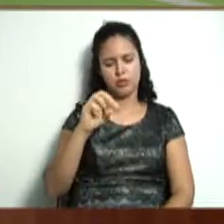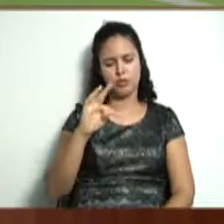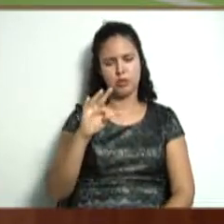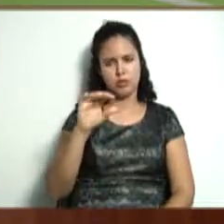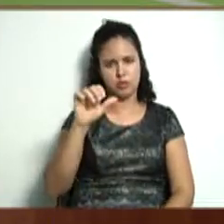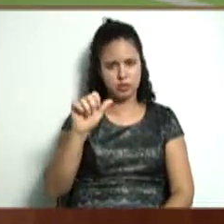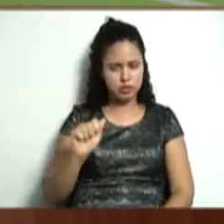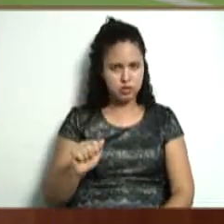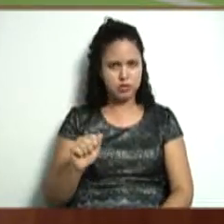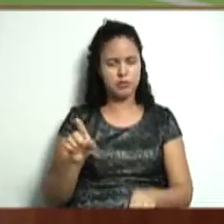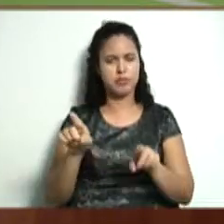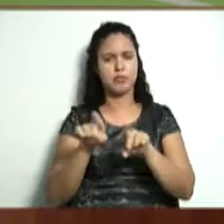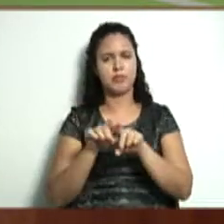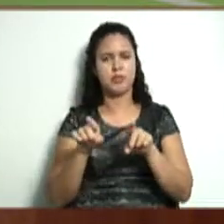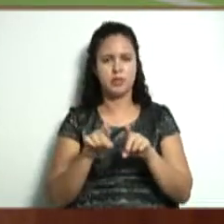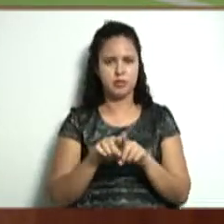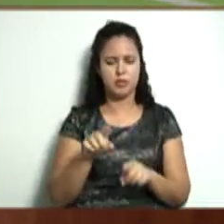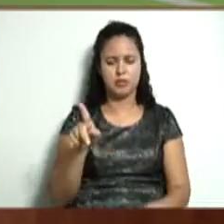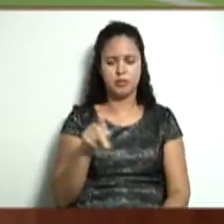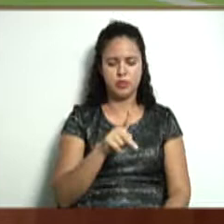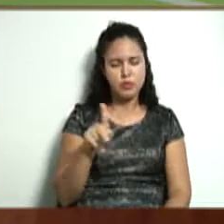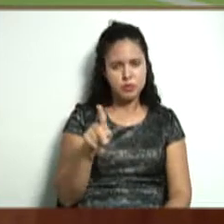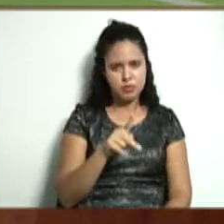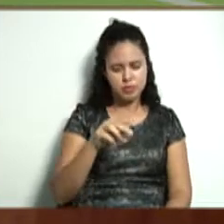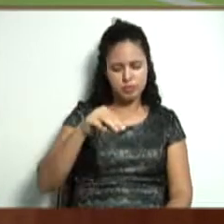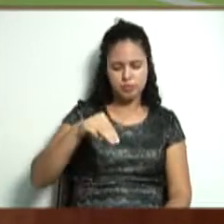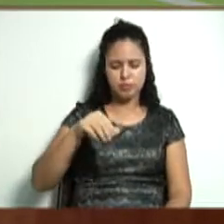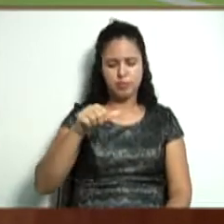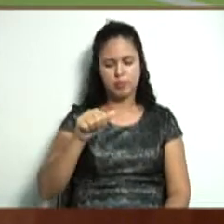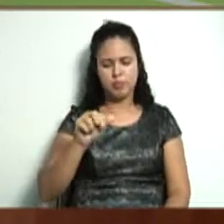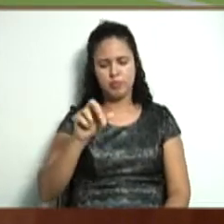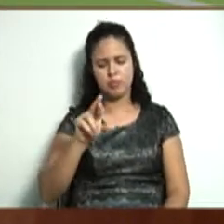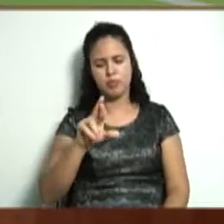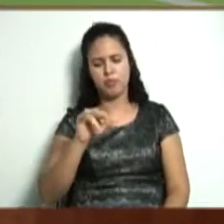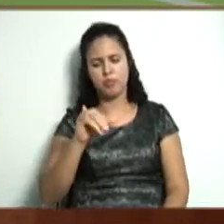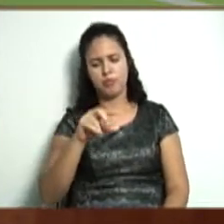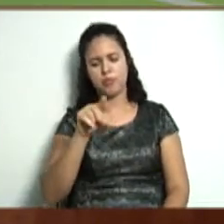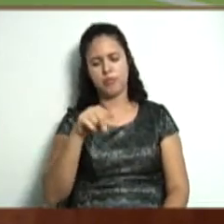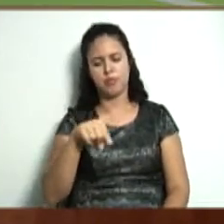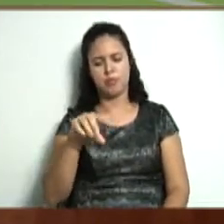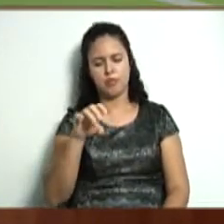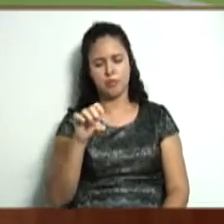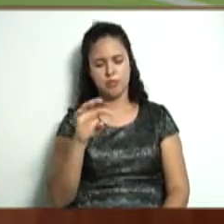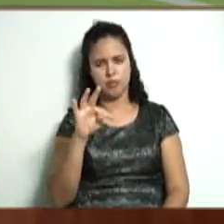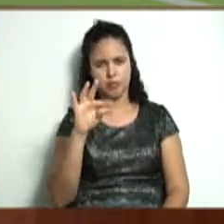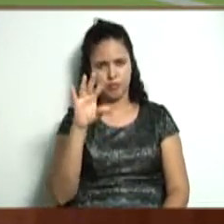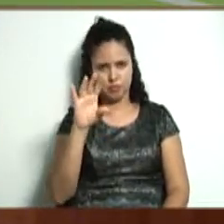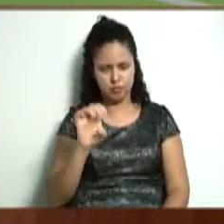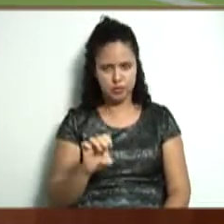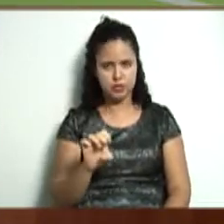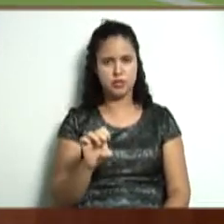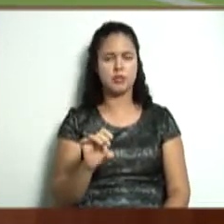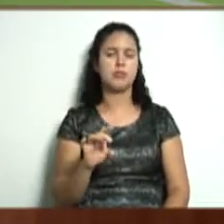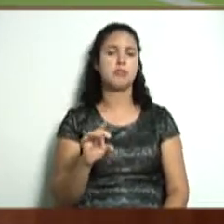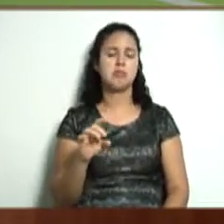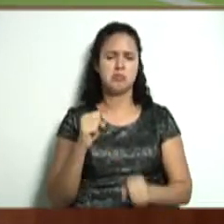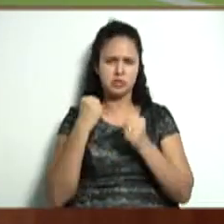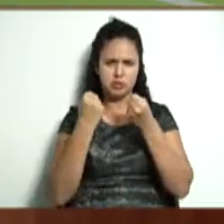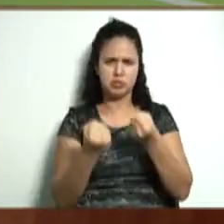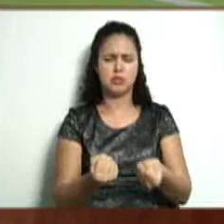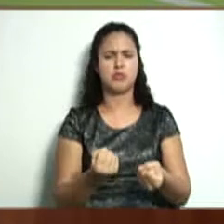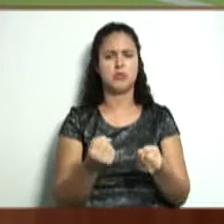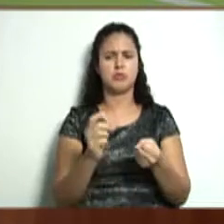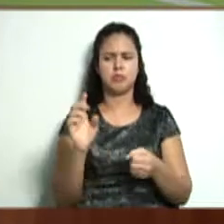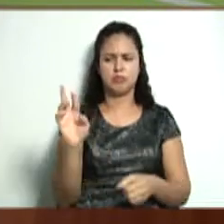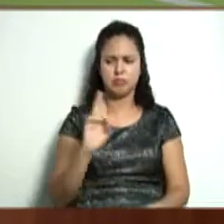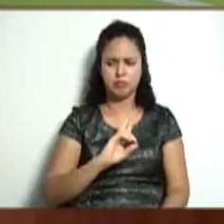Cerejeira, e a professora Marisete também. Ela às vezes cai, mas ela volta e continua